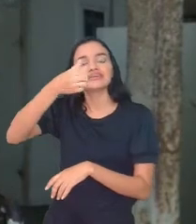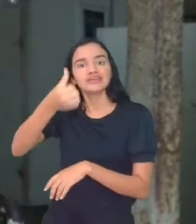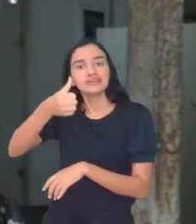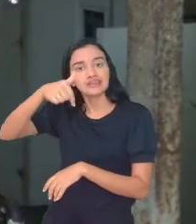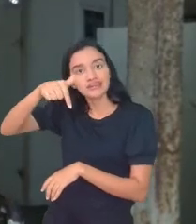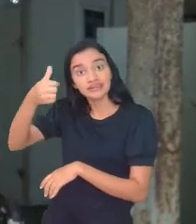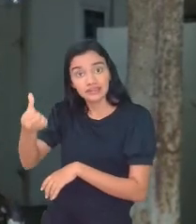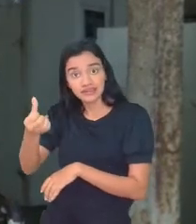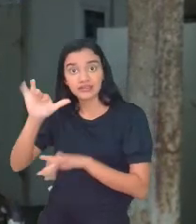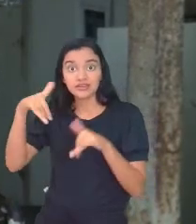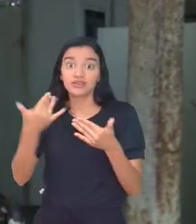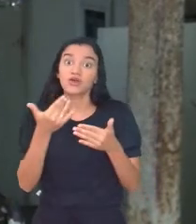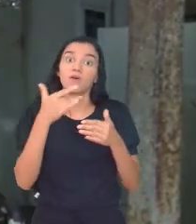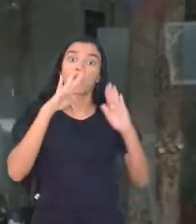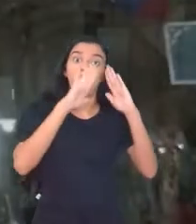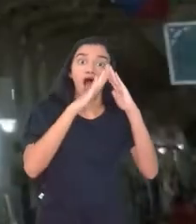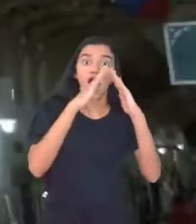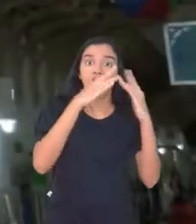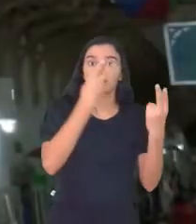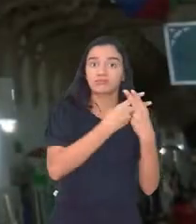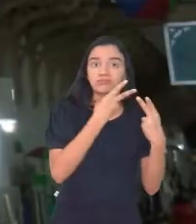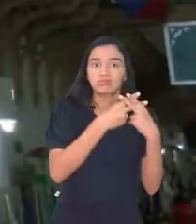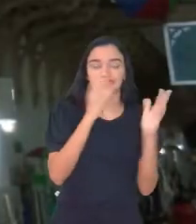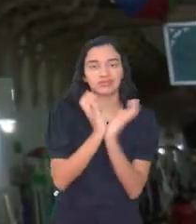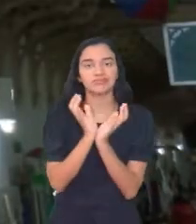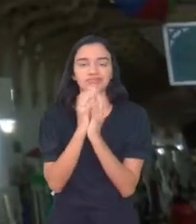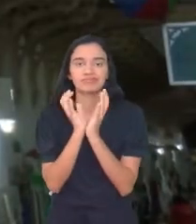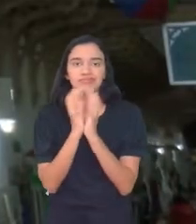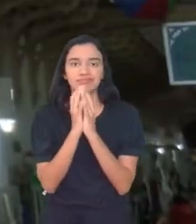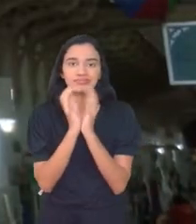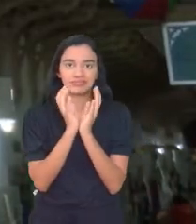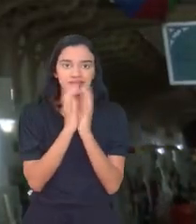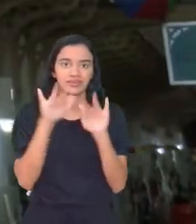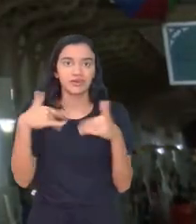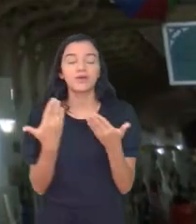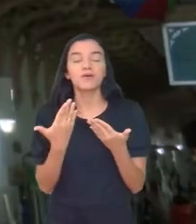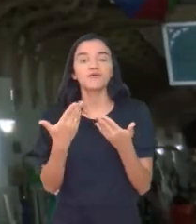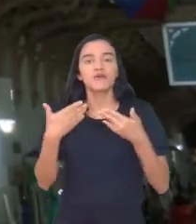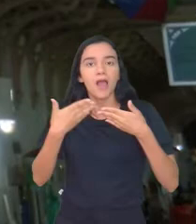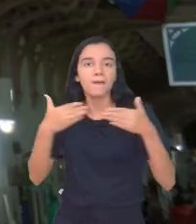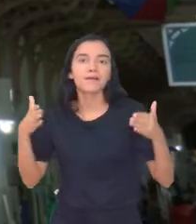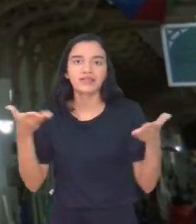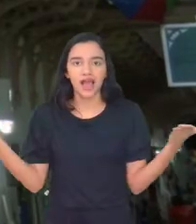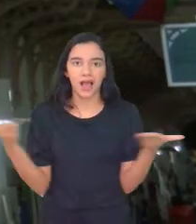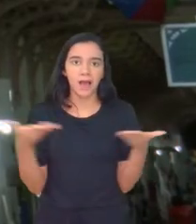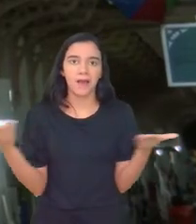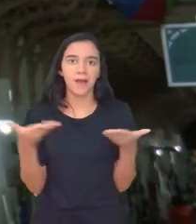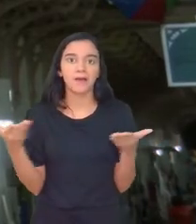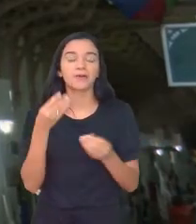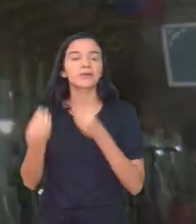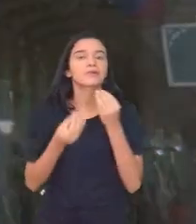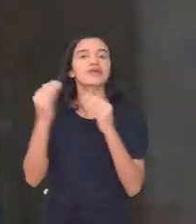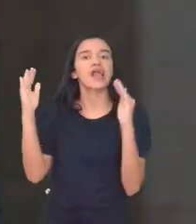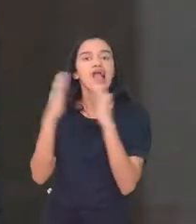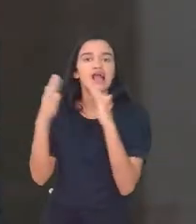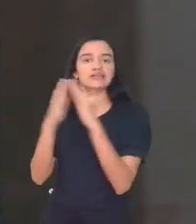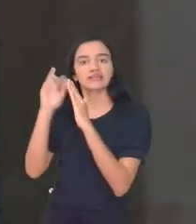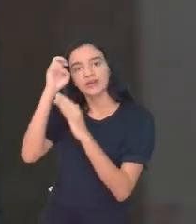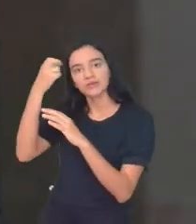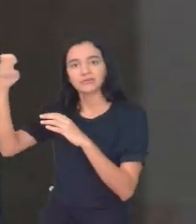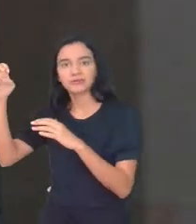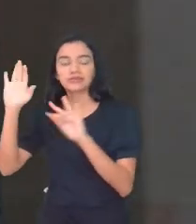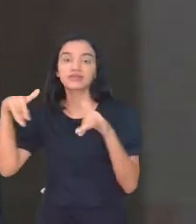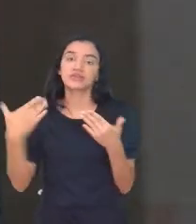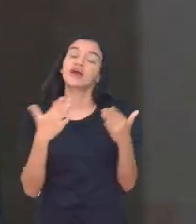1976 a antiga Casa de Detenção do Recife foi reinaugurada agora como Casa da Cultura.